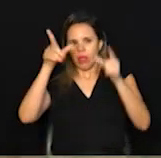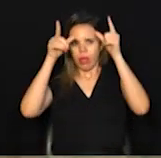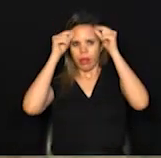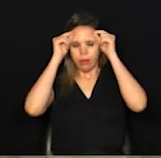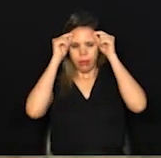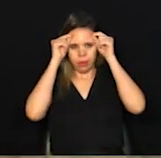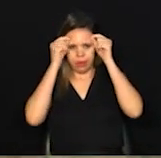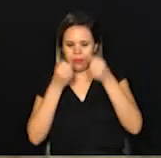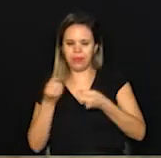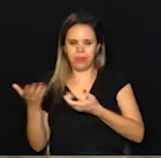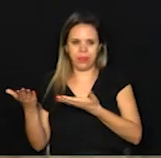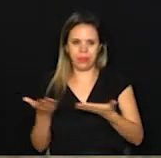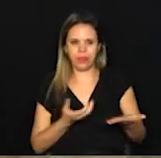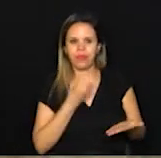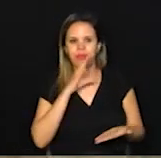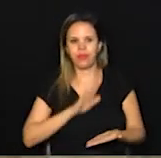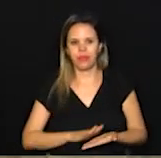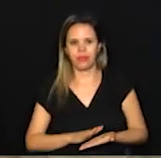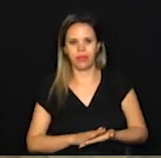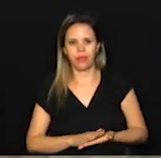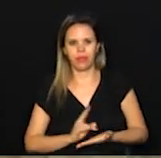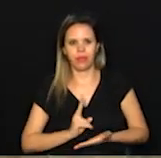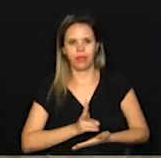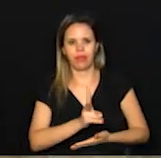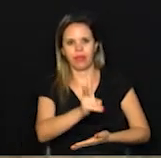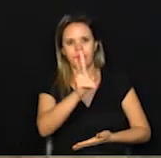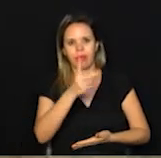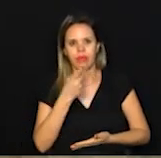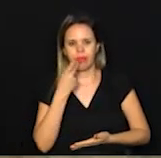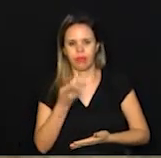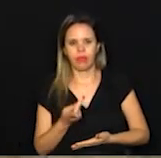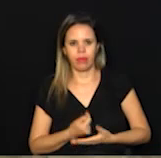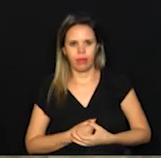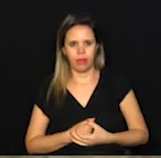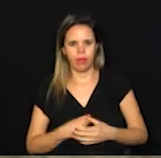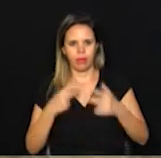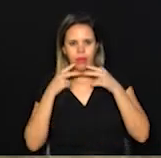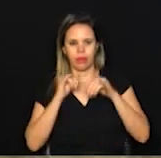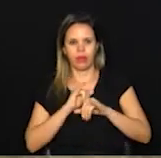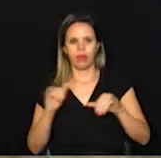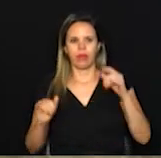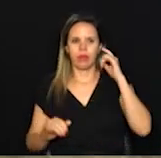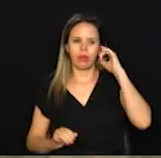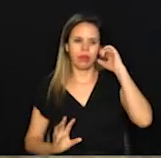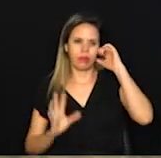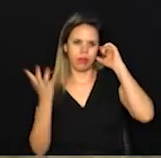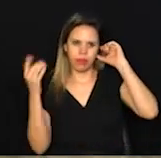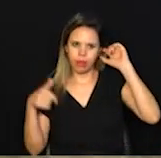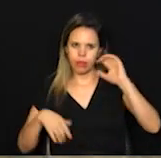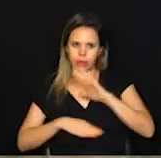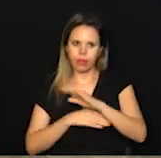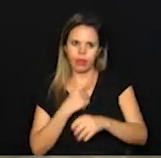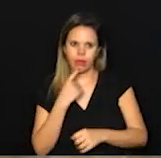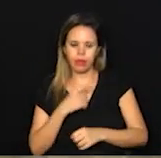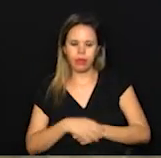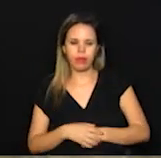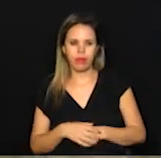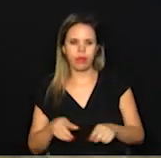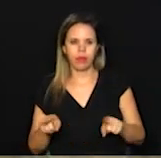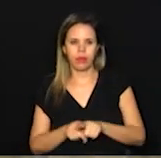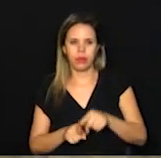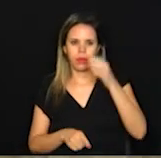também. Então, seja bem-vinda, boa tarde. E a gente continua falando, então, sobre as notícias que acontecem aqui na Câmara de Campinas e